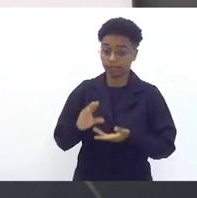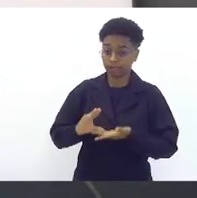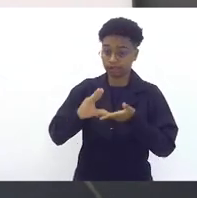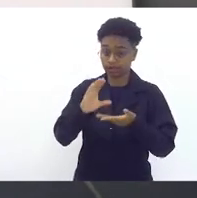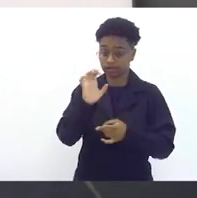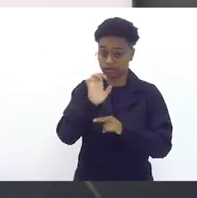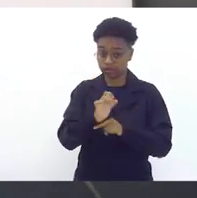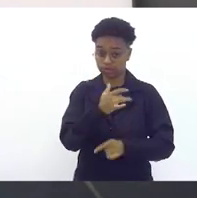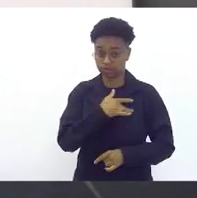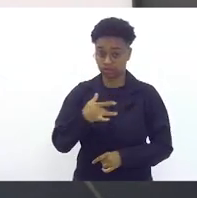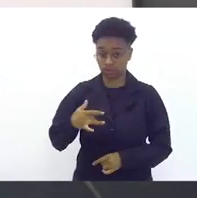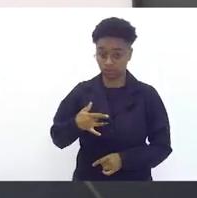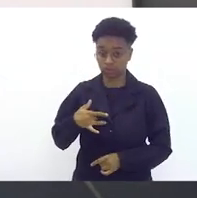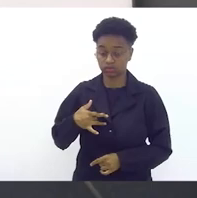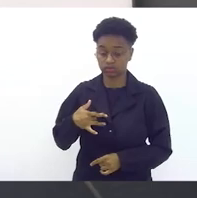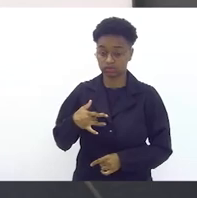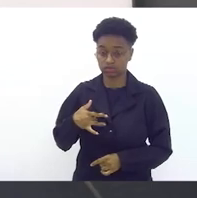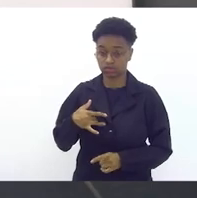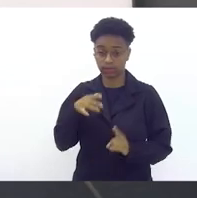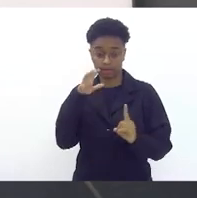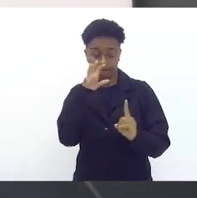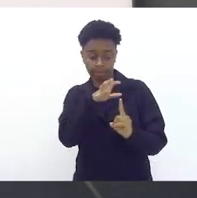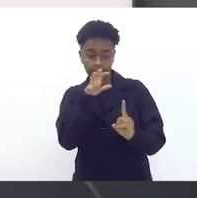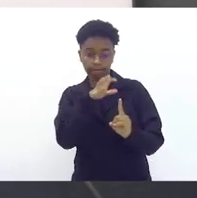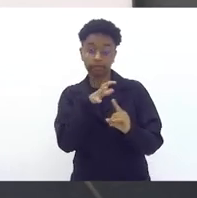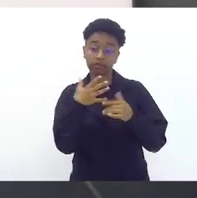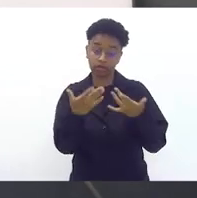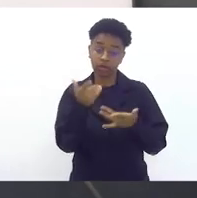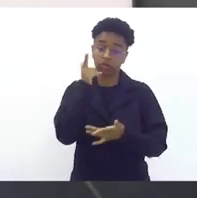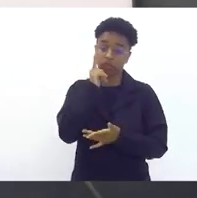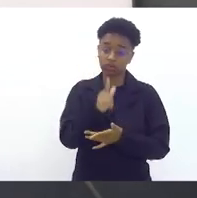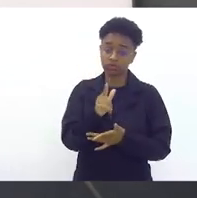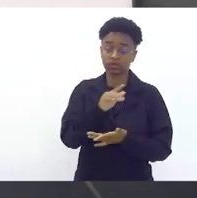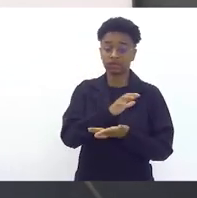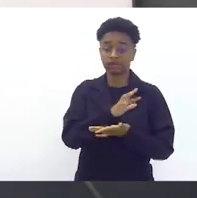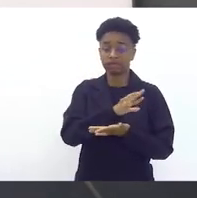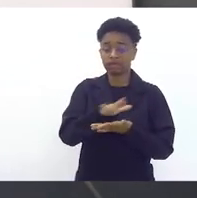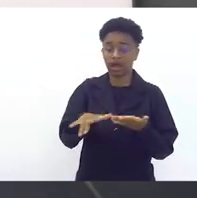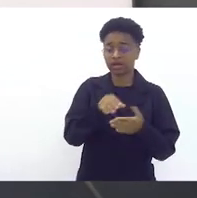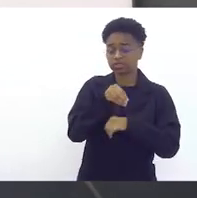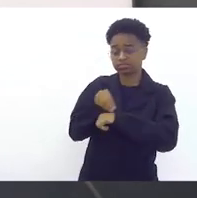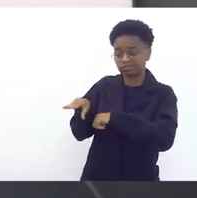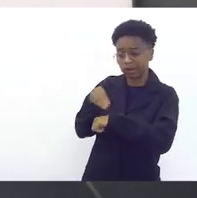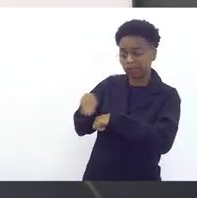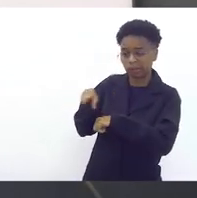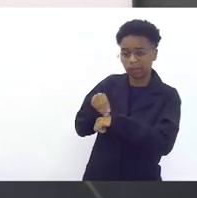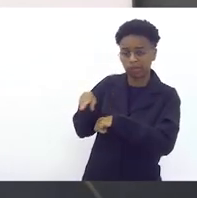Saúde pressionou e efetivou várias notificações ao governo do Estado,